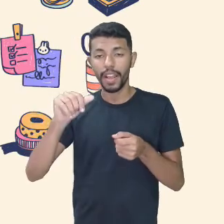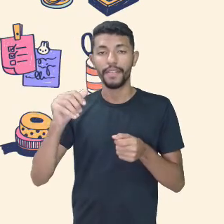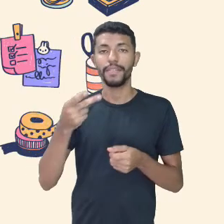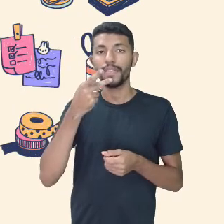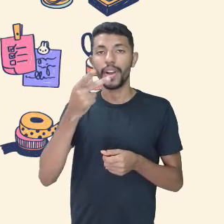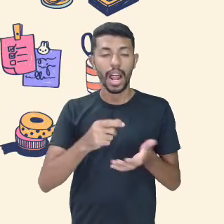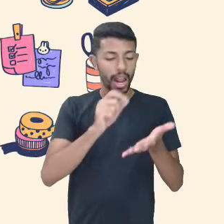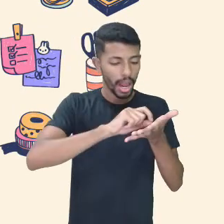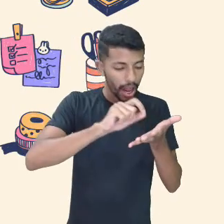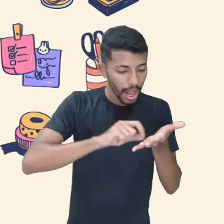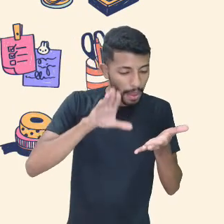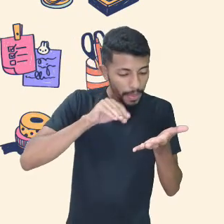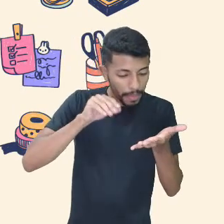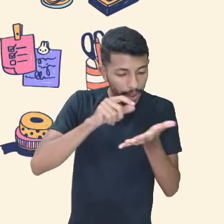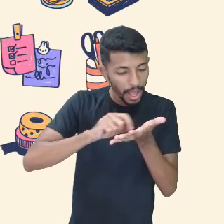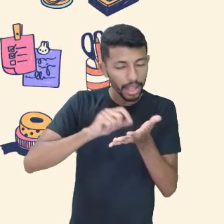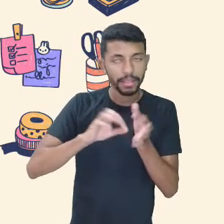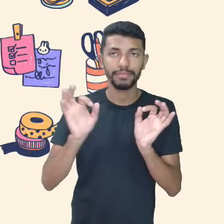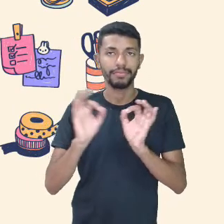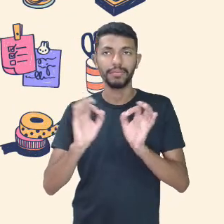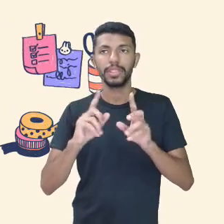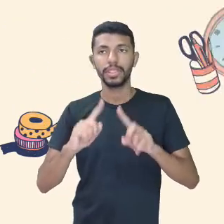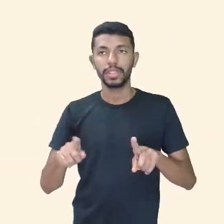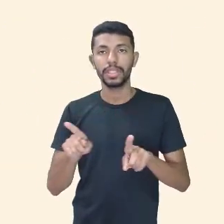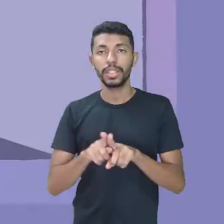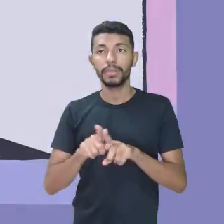Escolha um local longe da janela e porta.